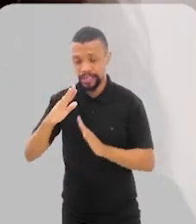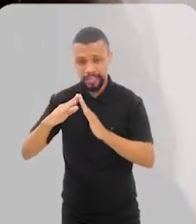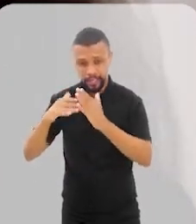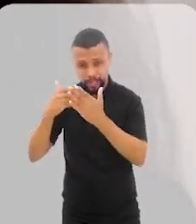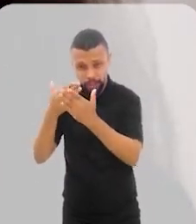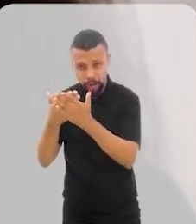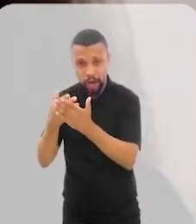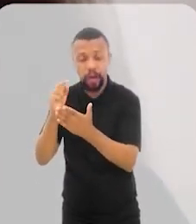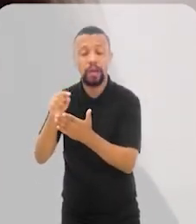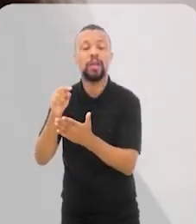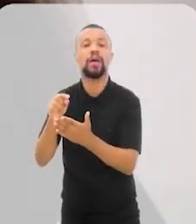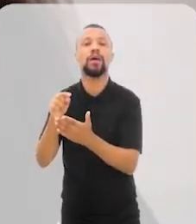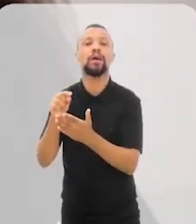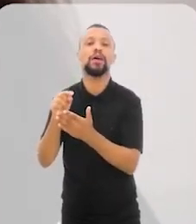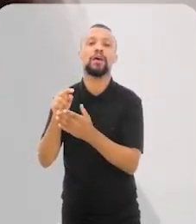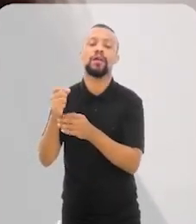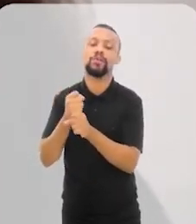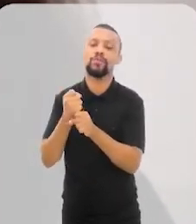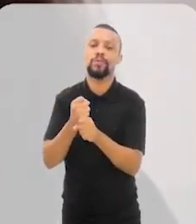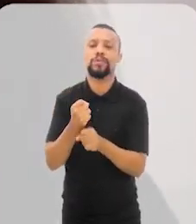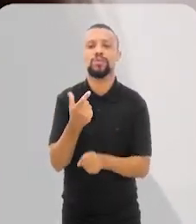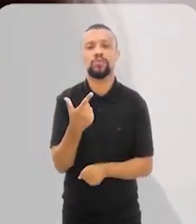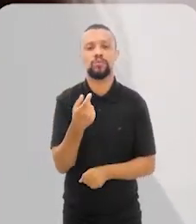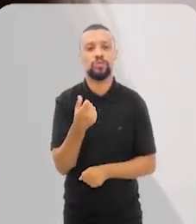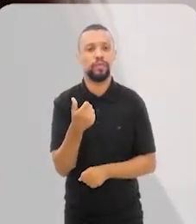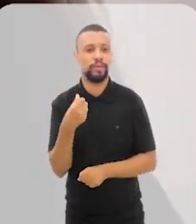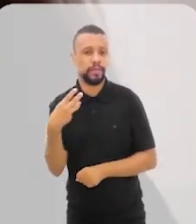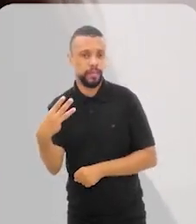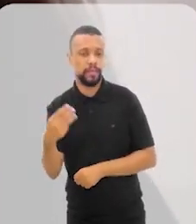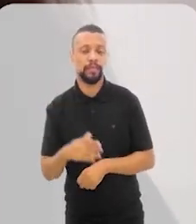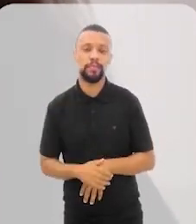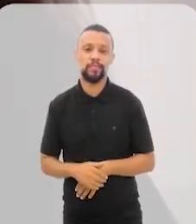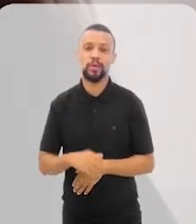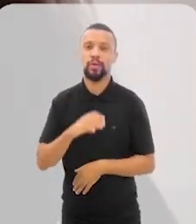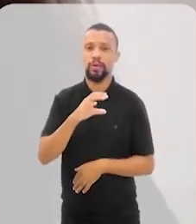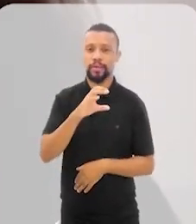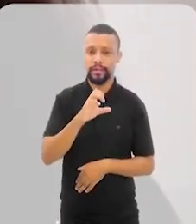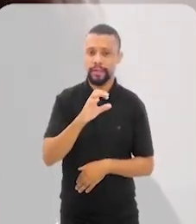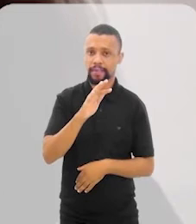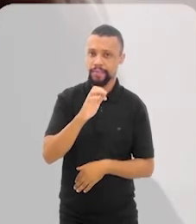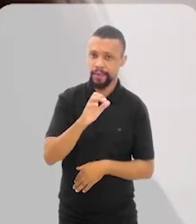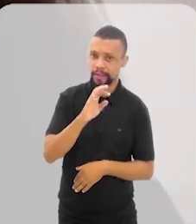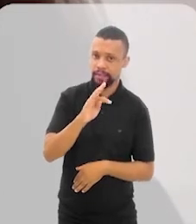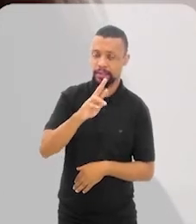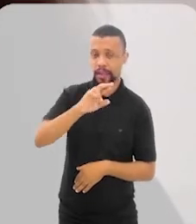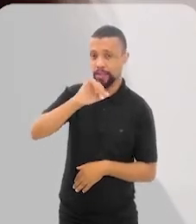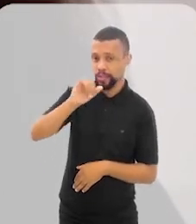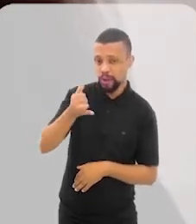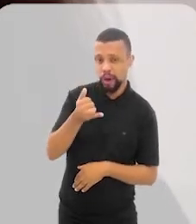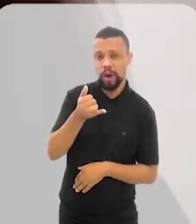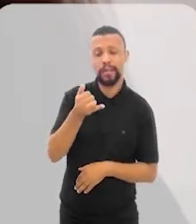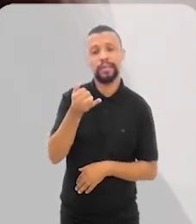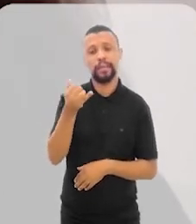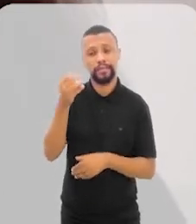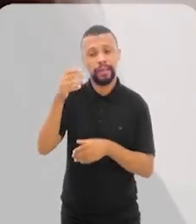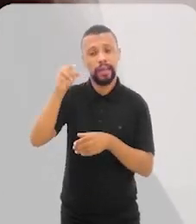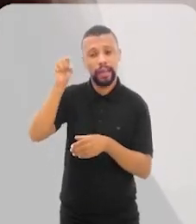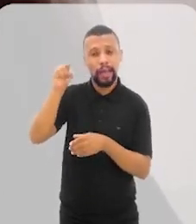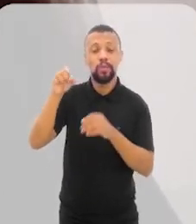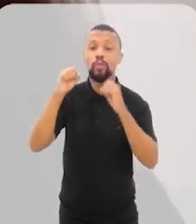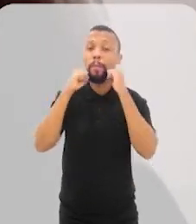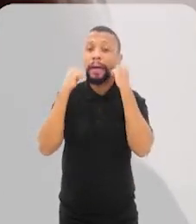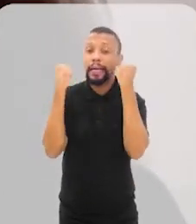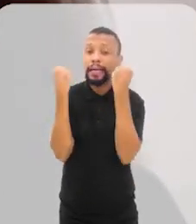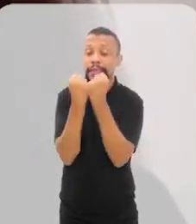que fundou essa incubadora em 2013. Então, o Cefet RJ, o Cefet Sukov, que fica ali no